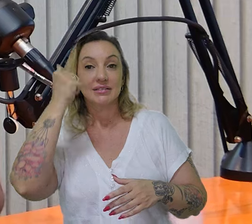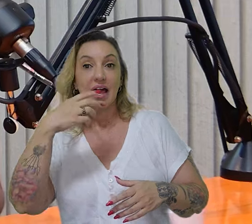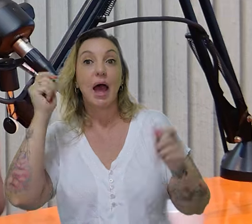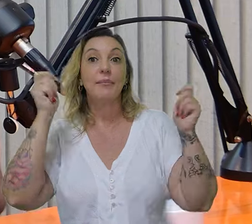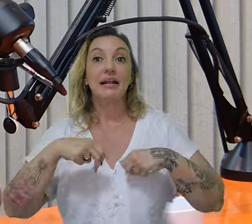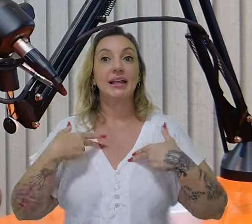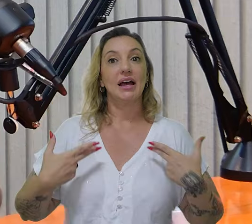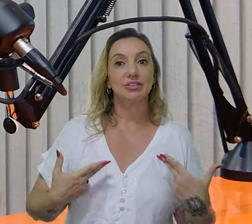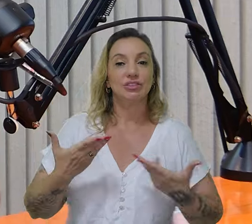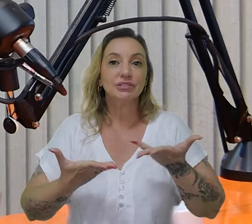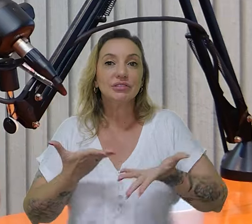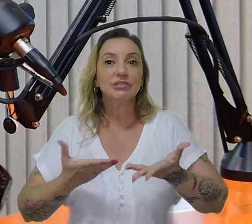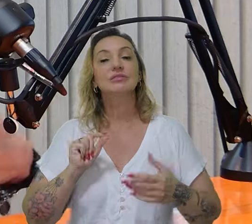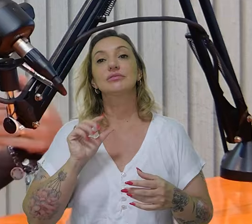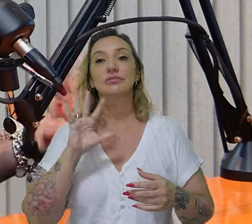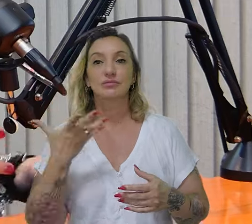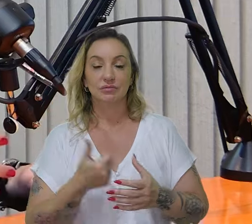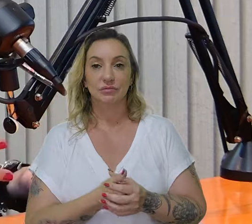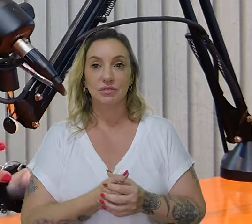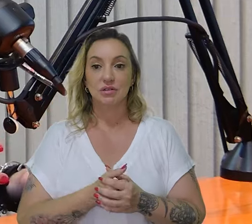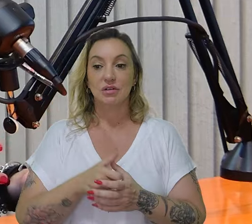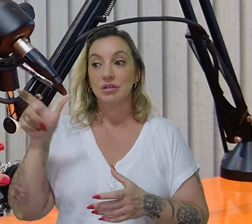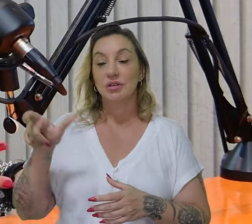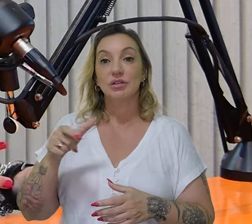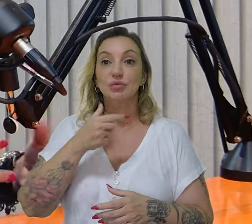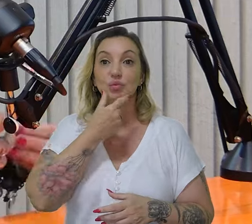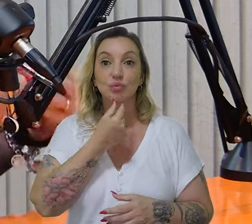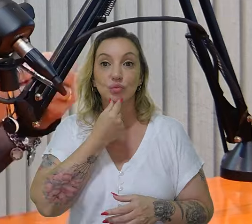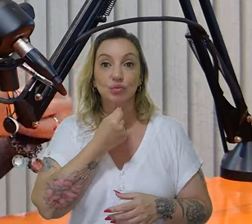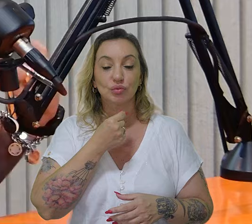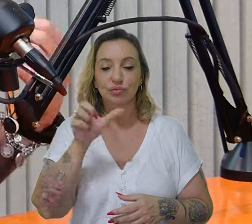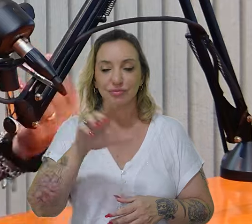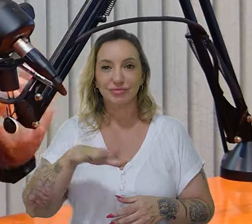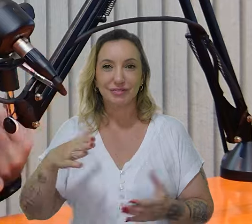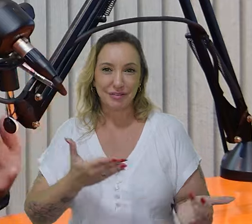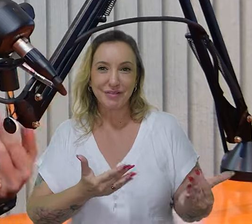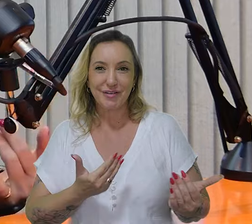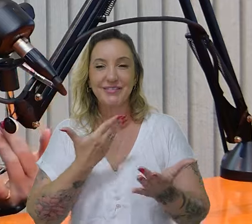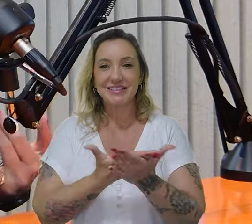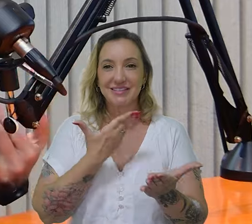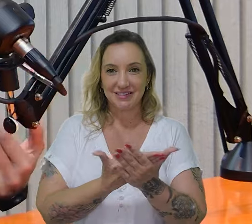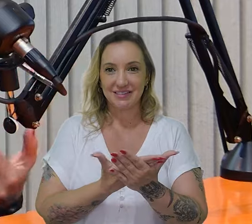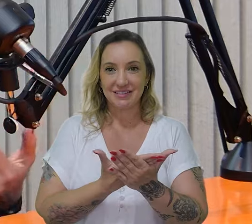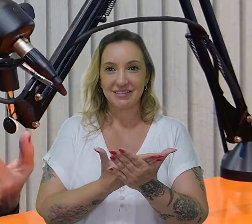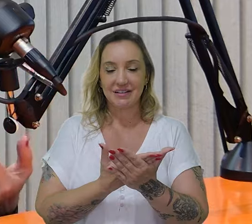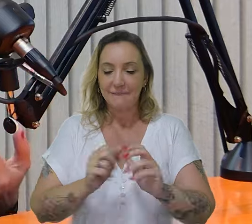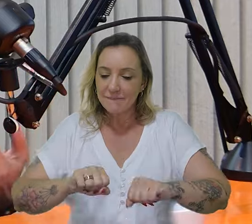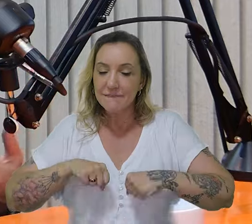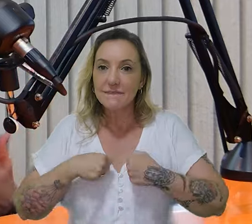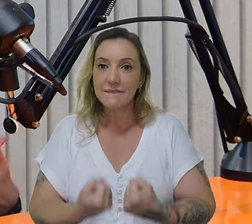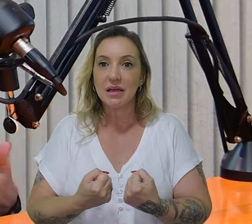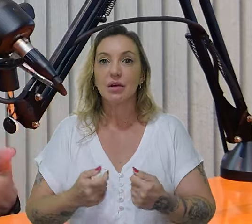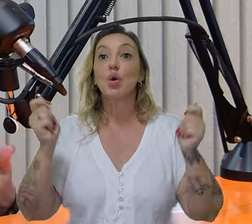habilidade que é o que acontece com esses meninos que a gente vê os que que estudam se aplicam